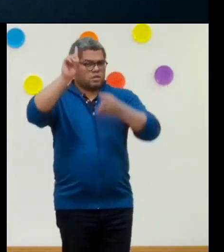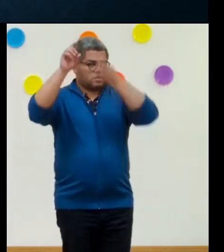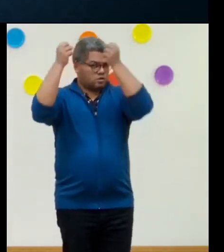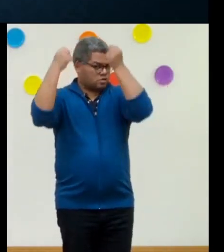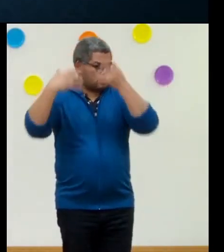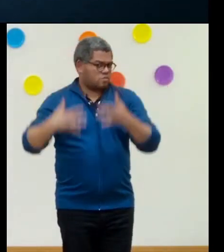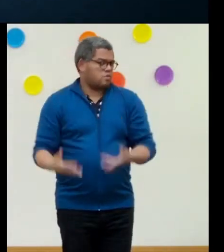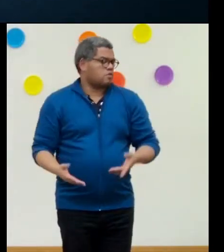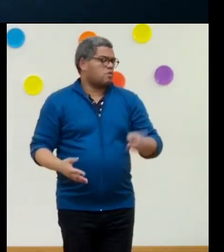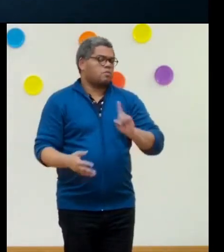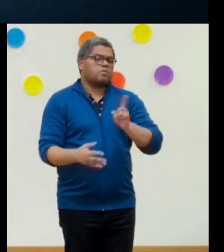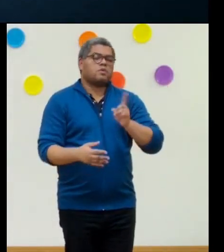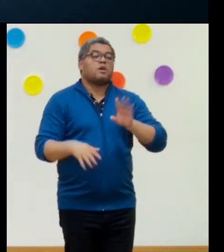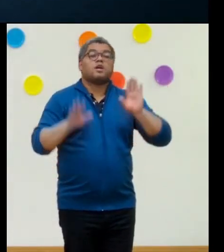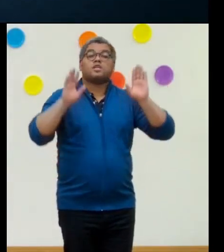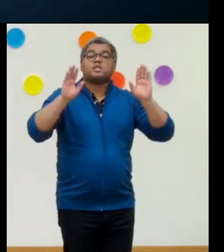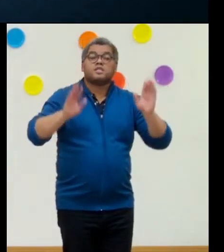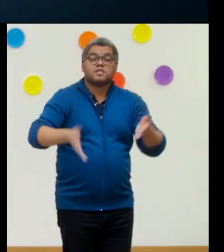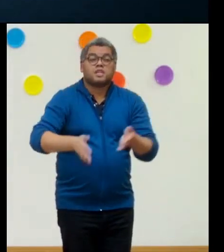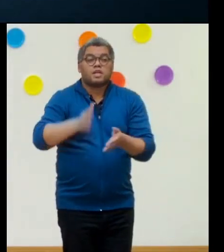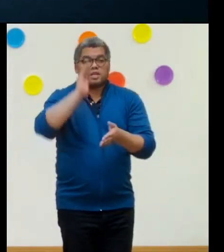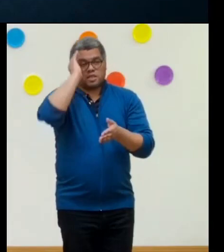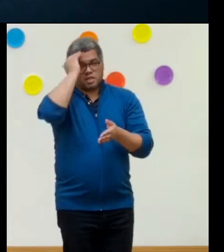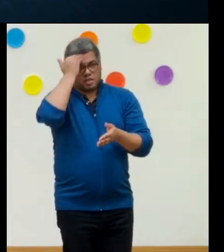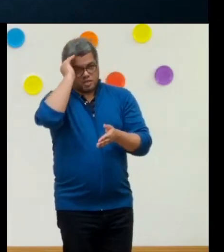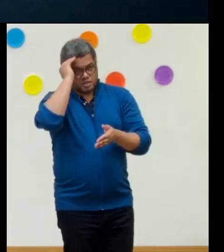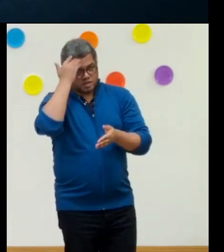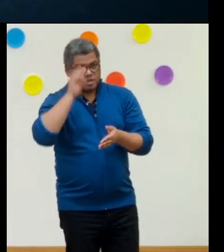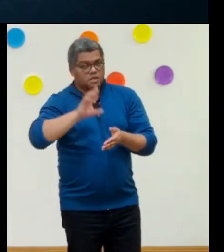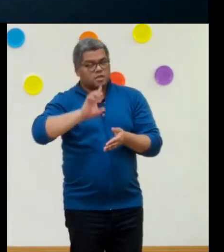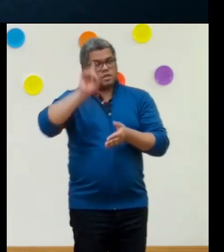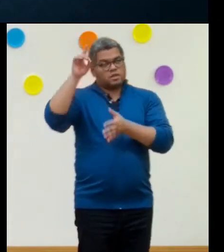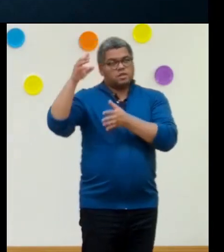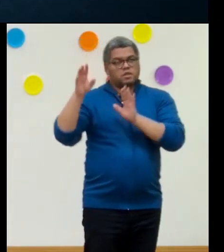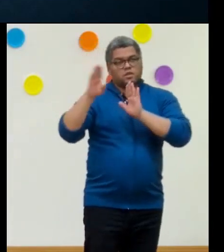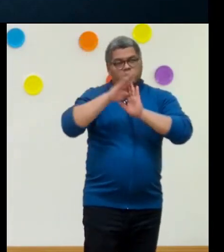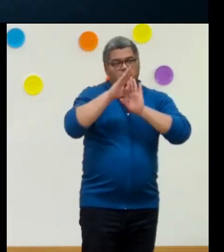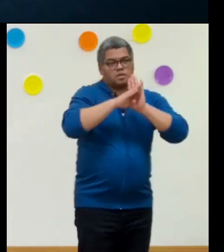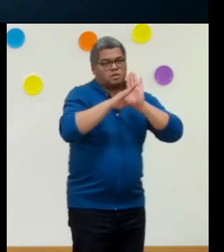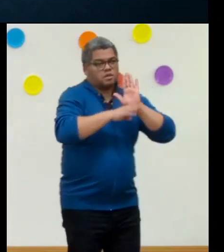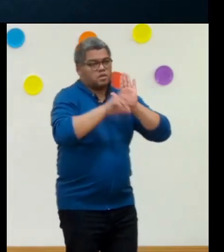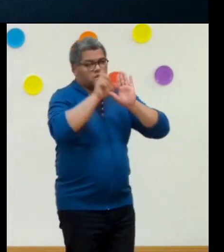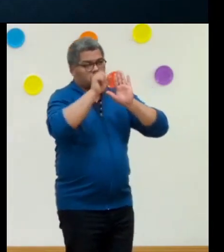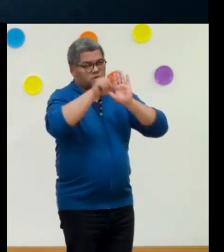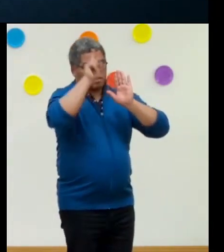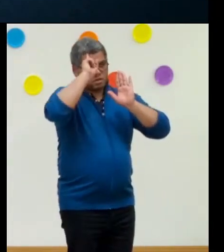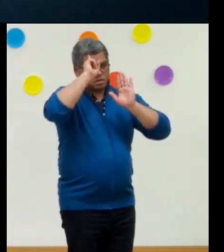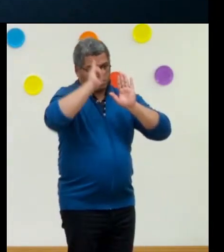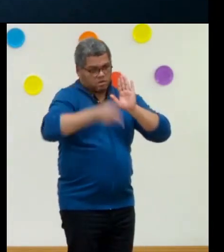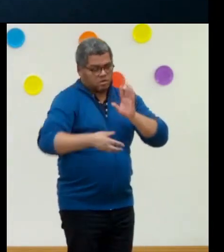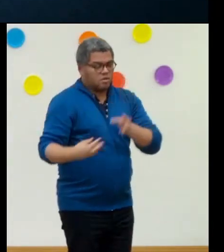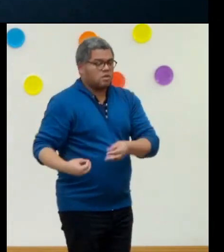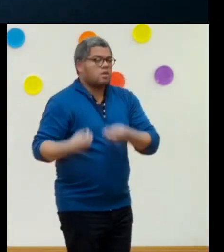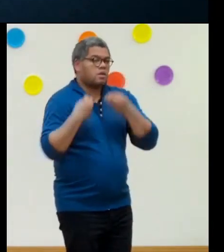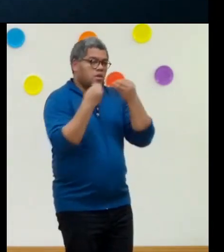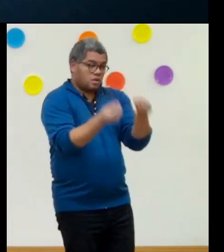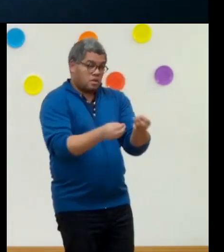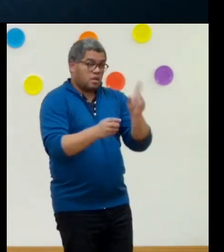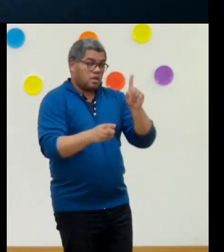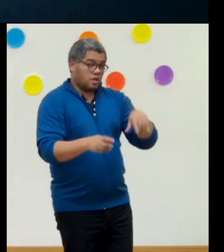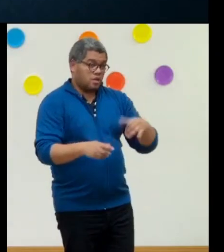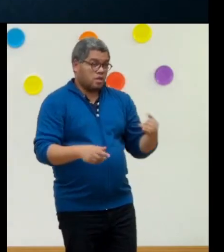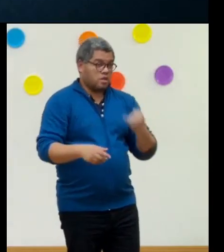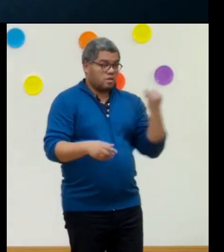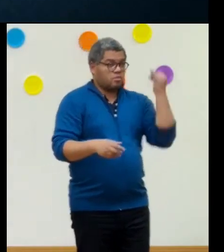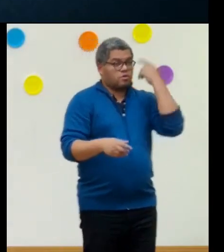Já estava entendido para o povo. Deus entrega os 10 mandamentos para o povo, e isso é importante você saber o contexto. O povo